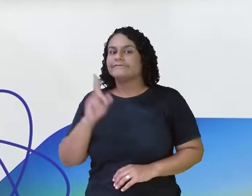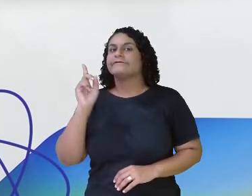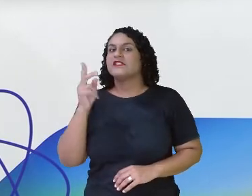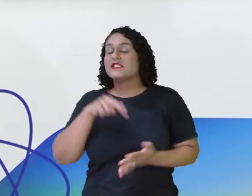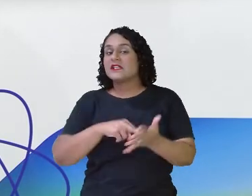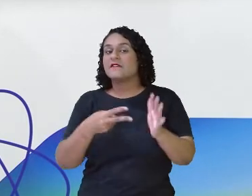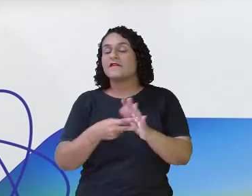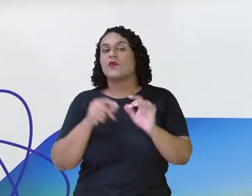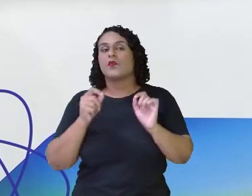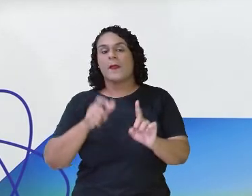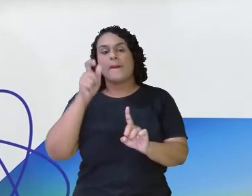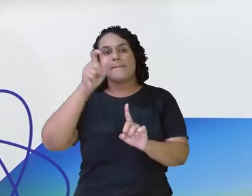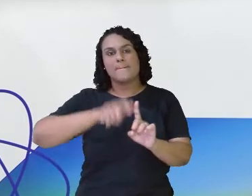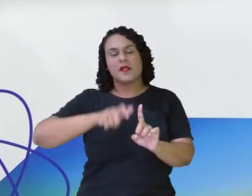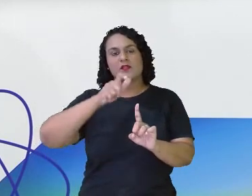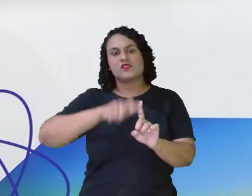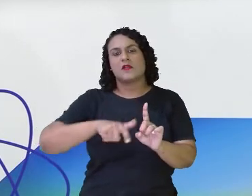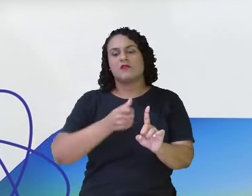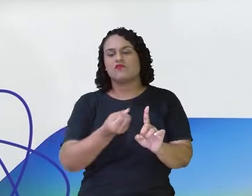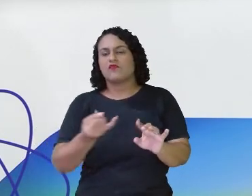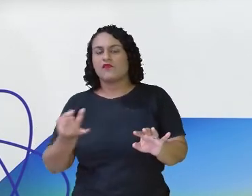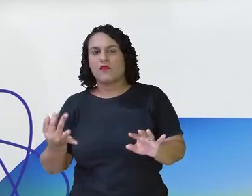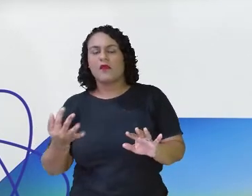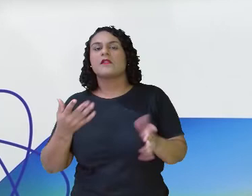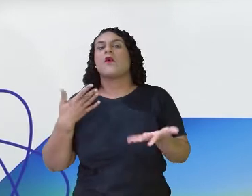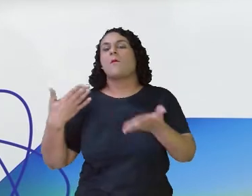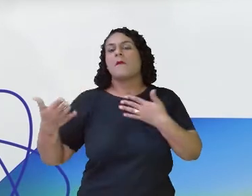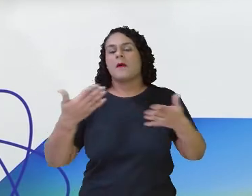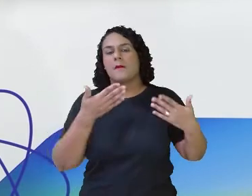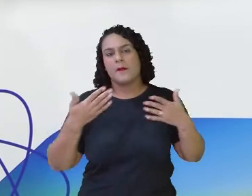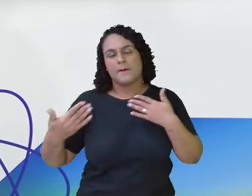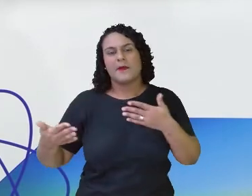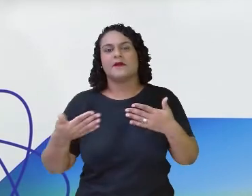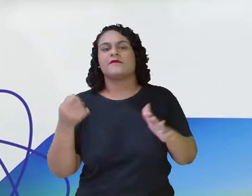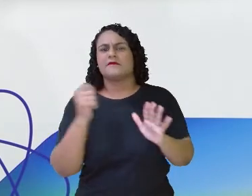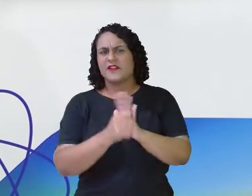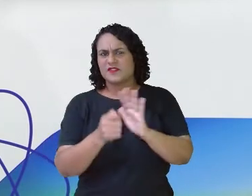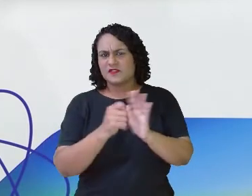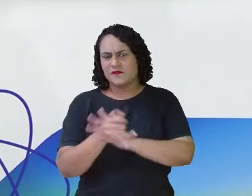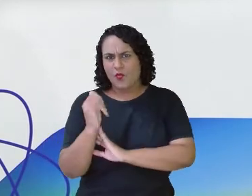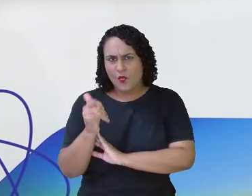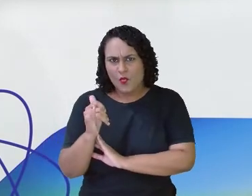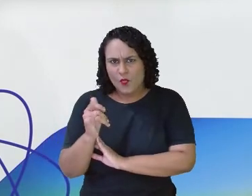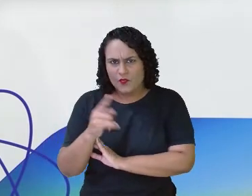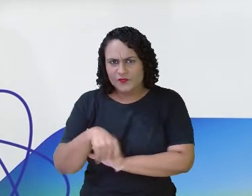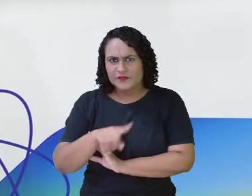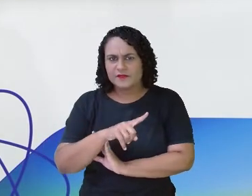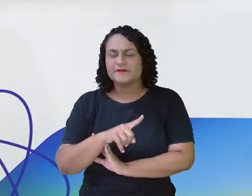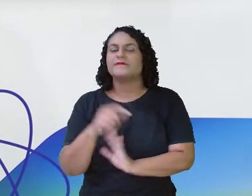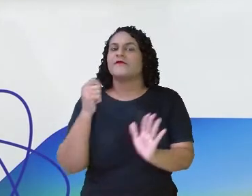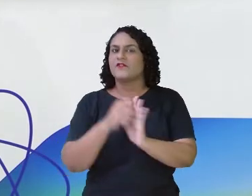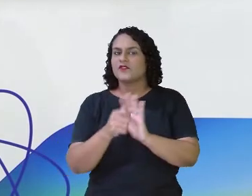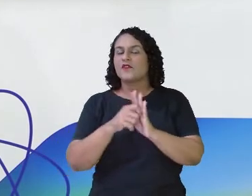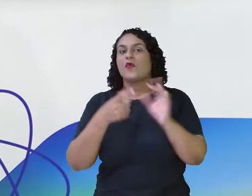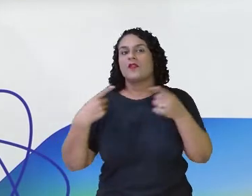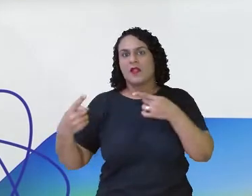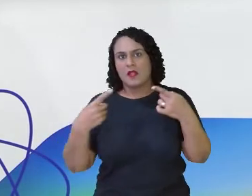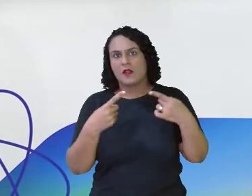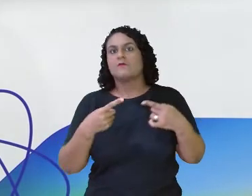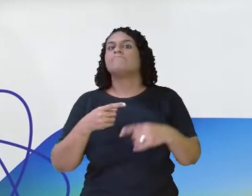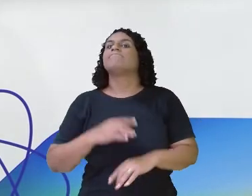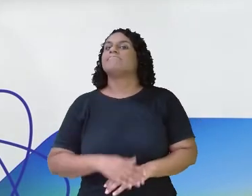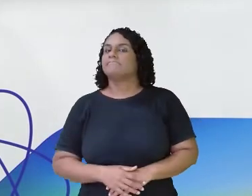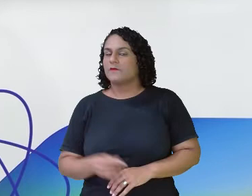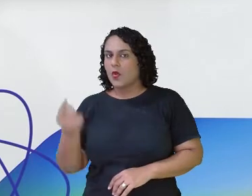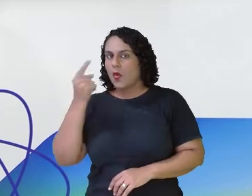estão dialogando. Então, você já sabe disso. Vai escrever teu conto, ótimo. Vai escrever um diálogo, já